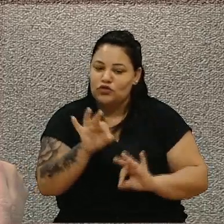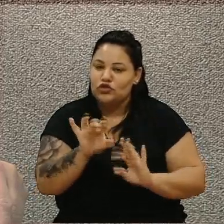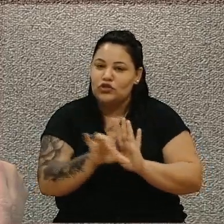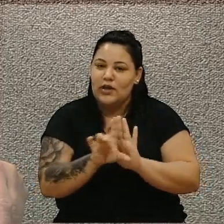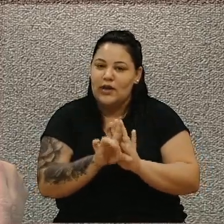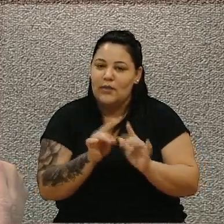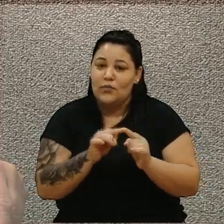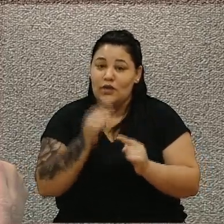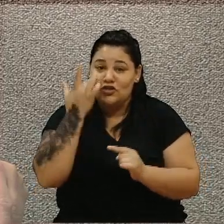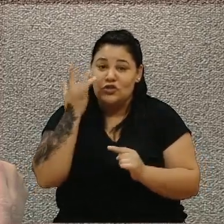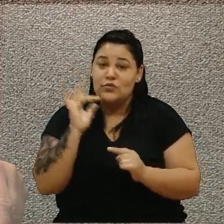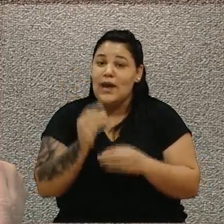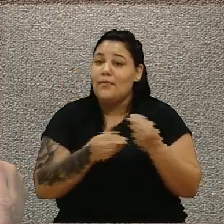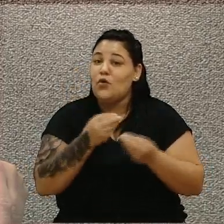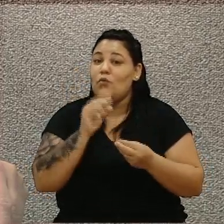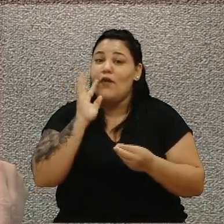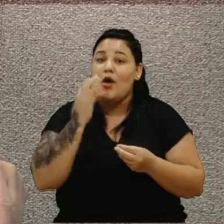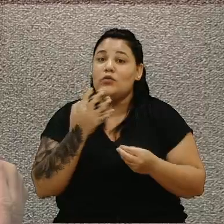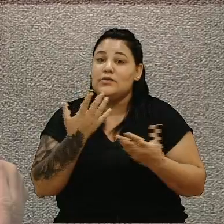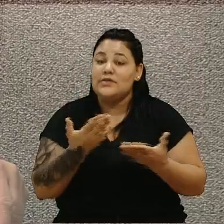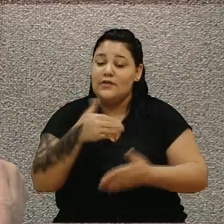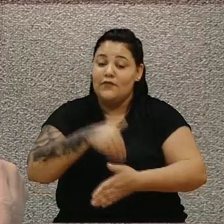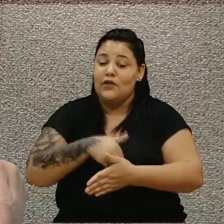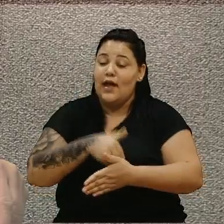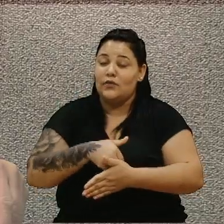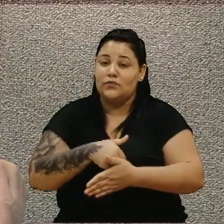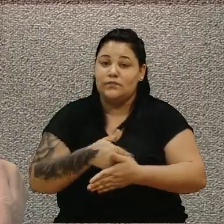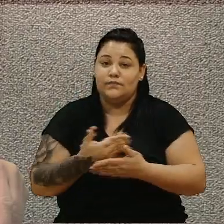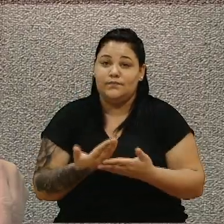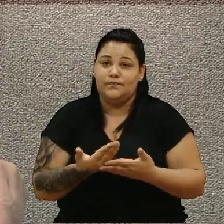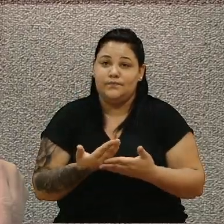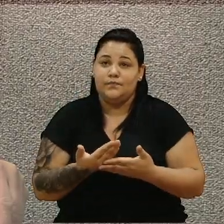quando que esse projeto voto, presidente, será votado